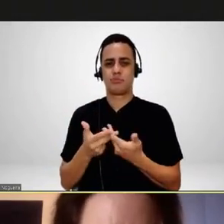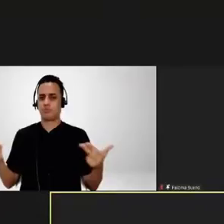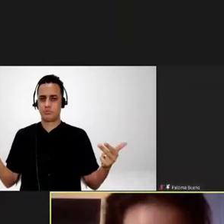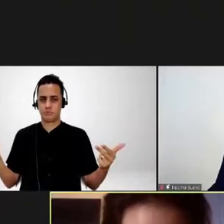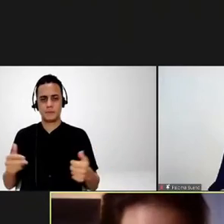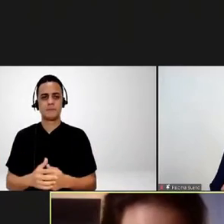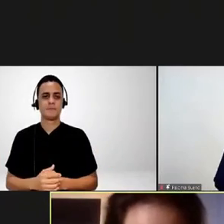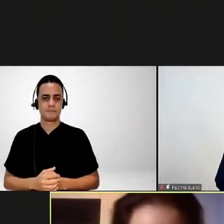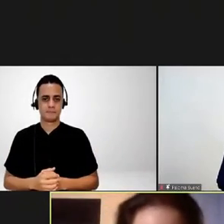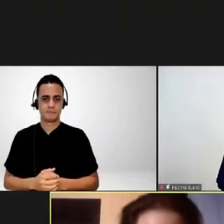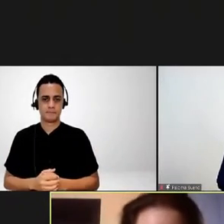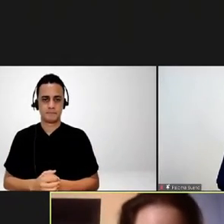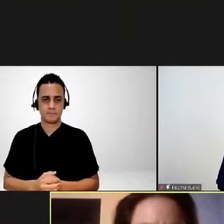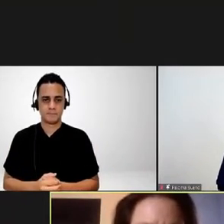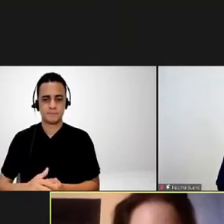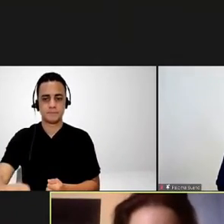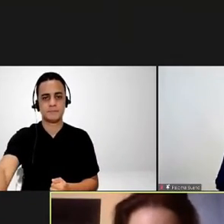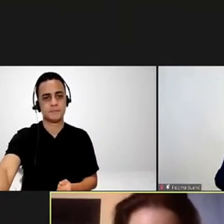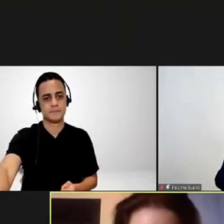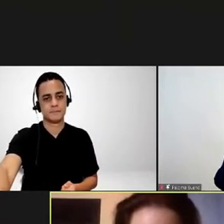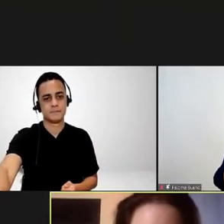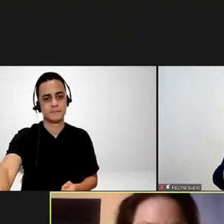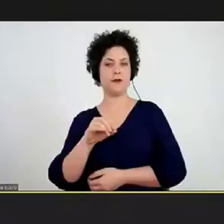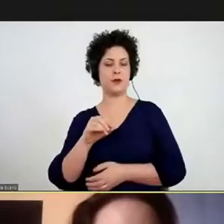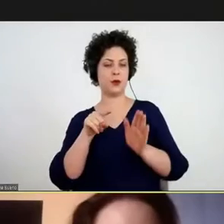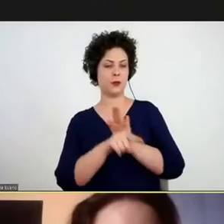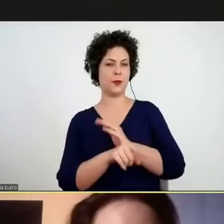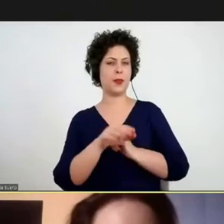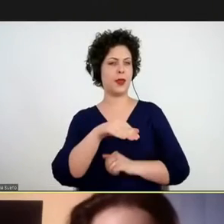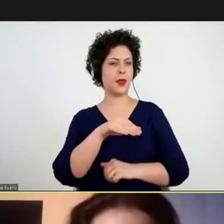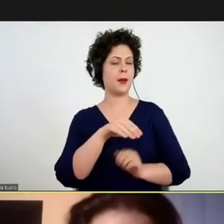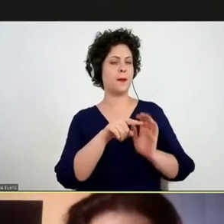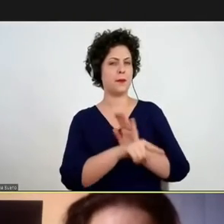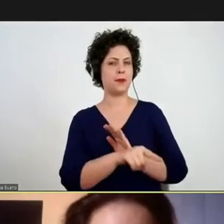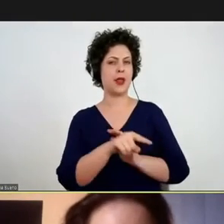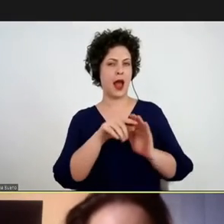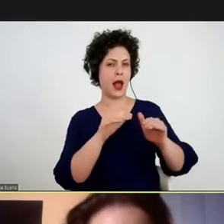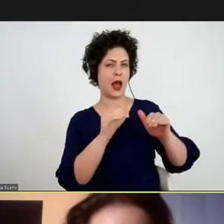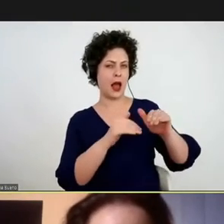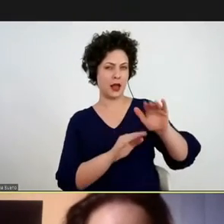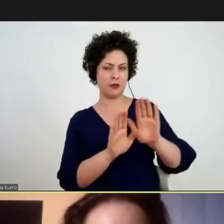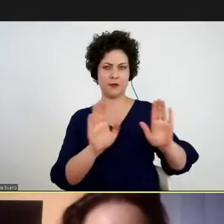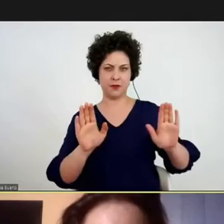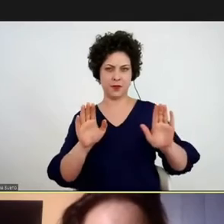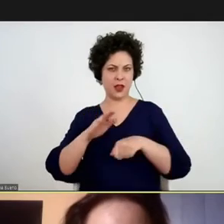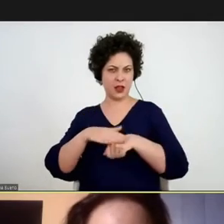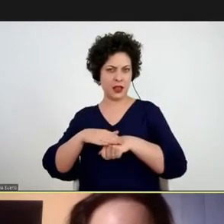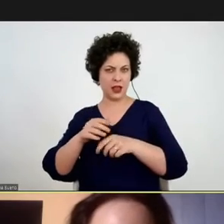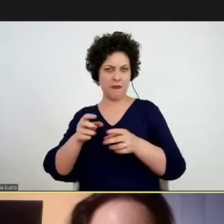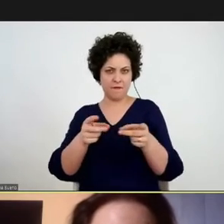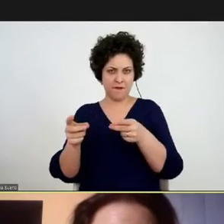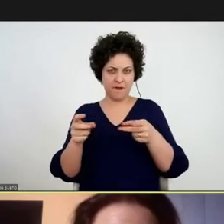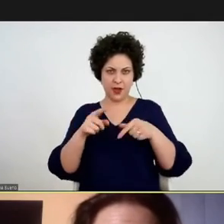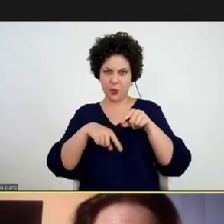O Olívio Guedes pergunta, professora Moema, a galeria exercia o ato de comércio?